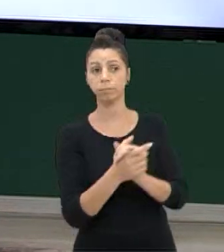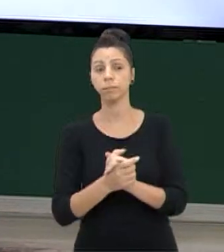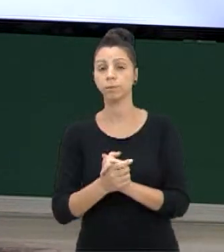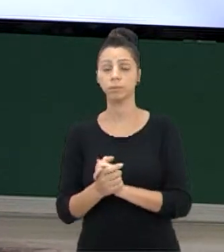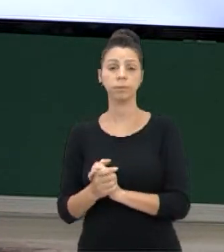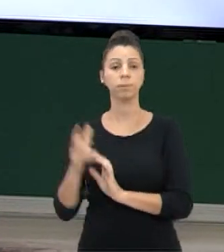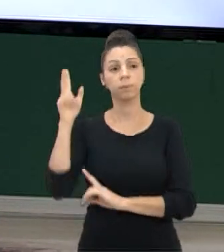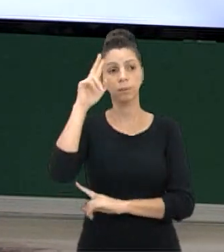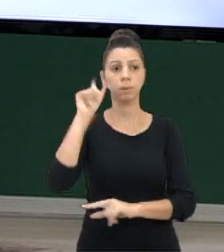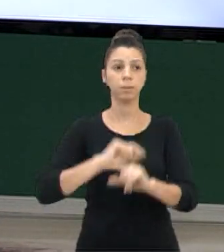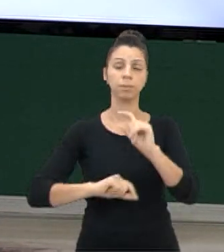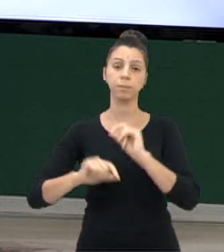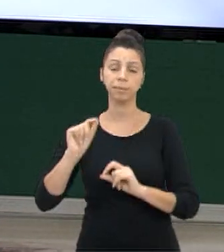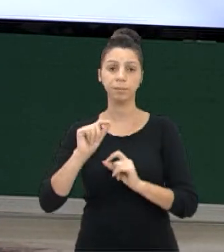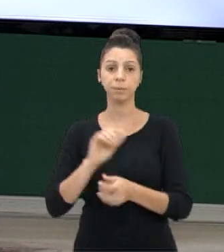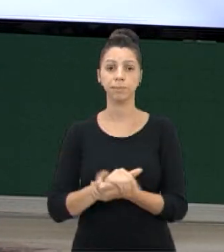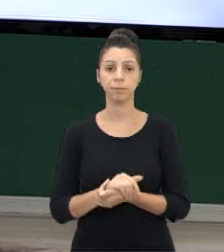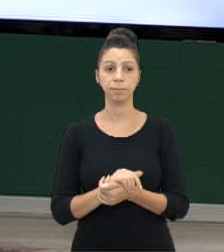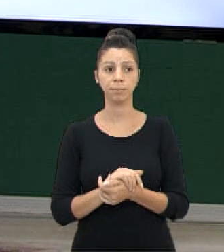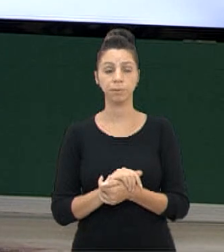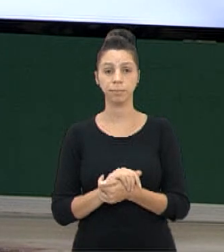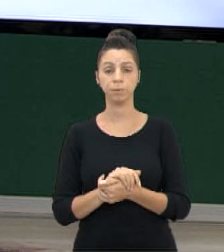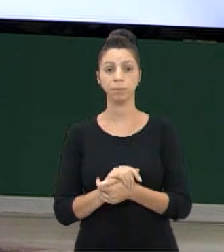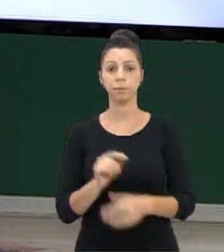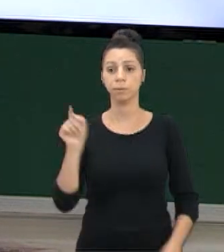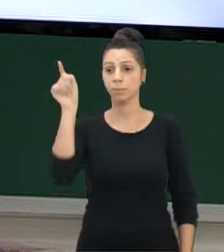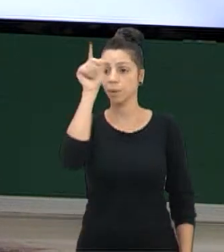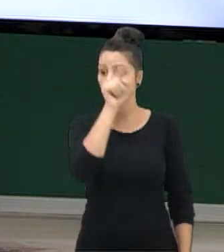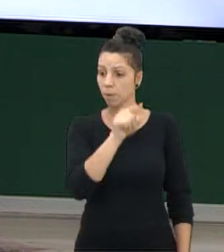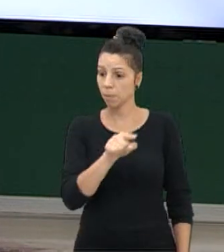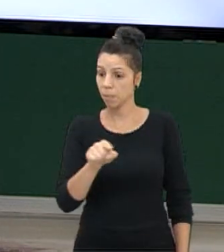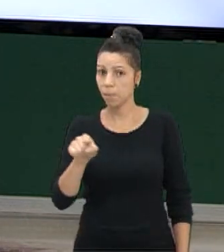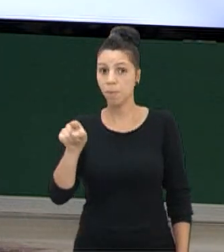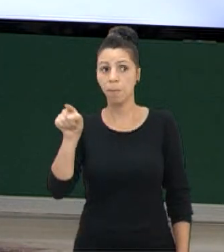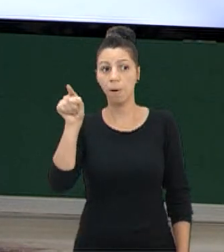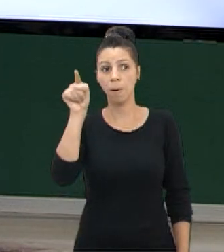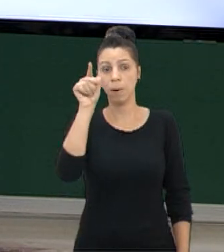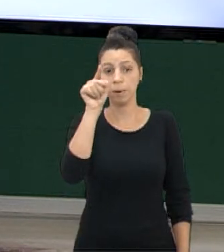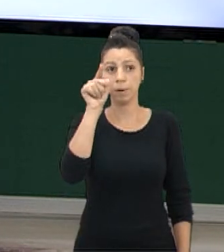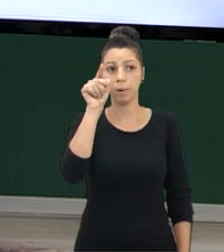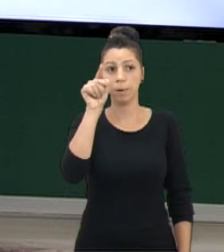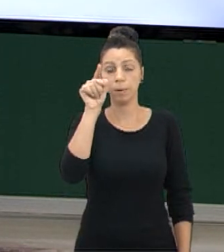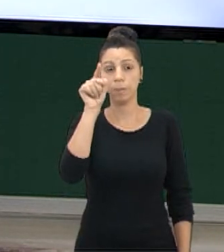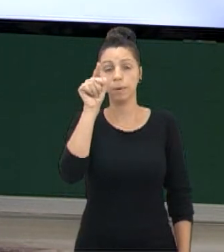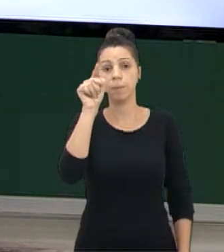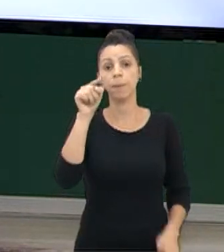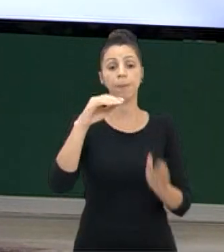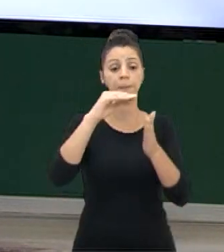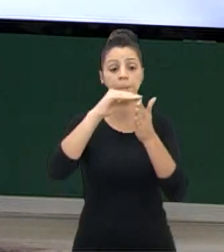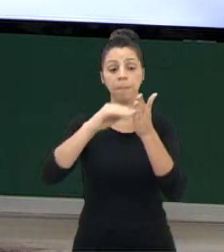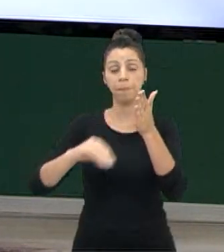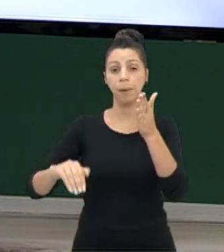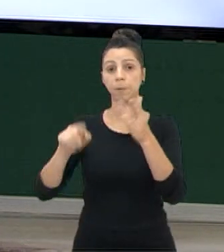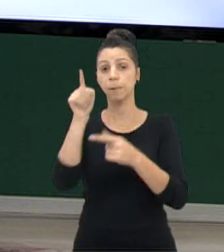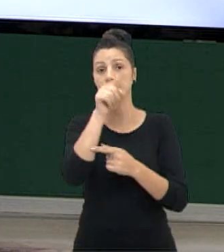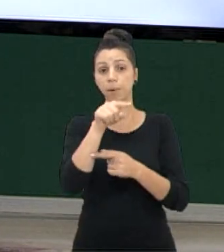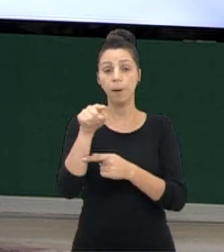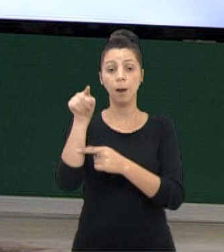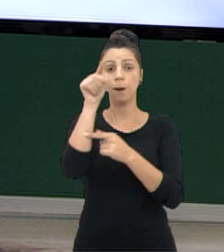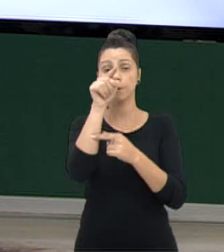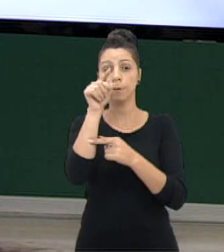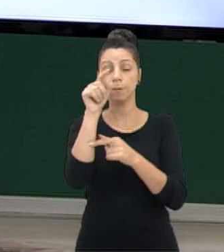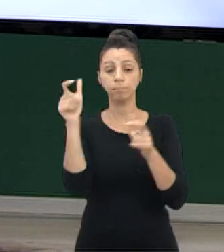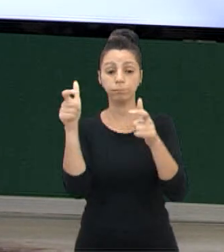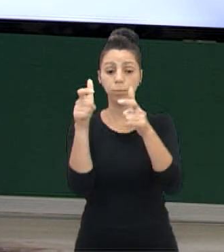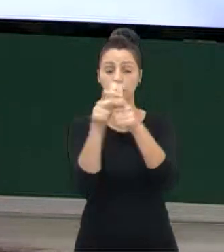vou pegar, arco maior menos o arco menor, ok? E vou dividir por 2. Da